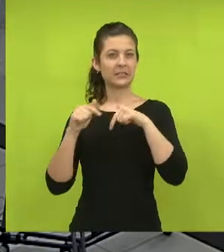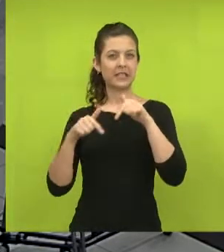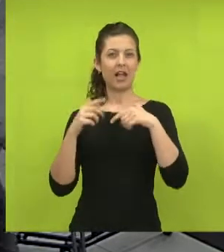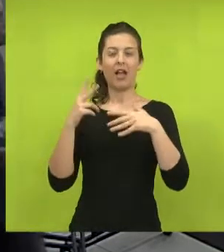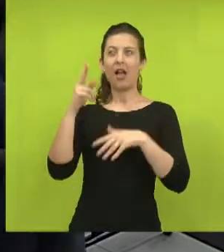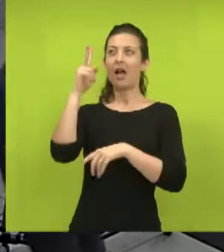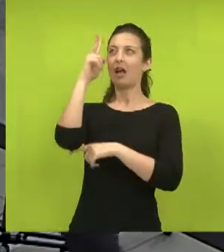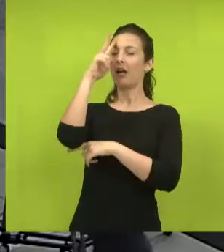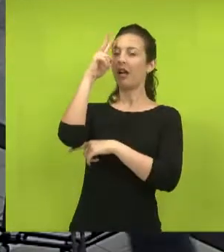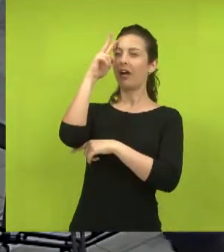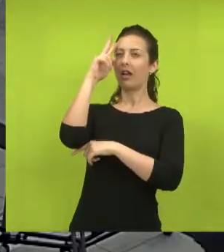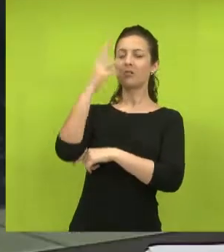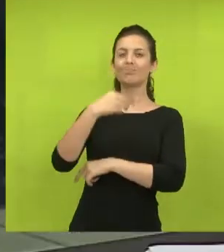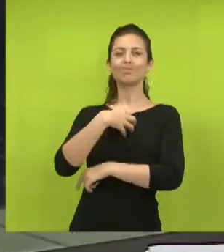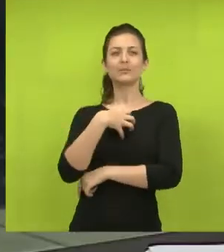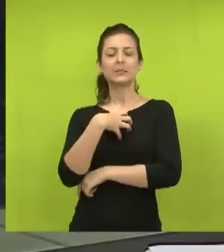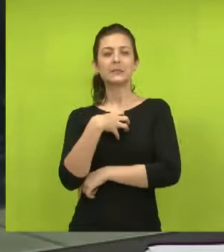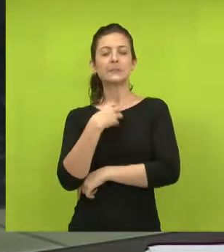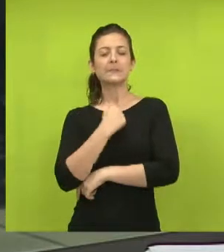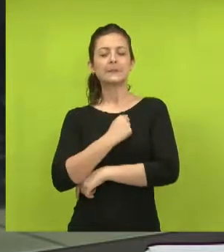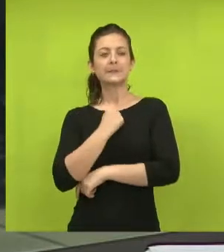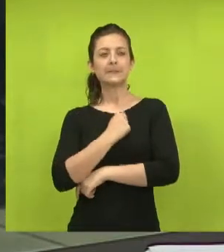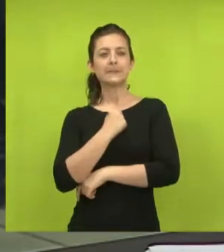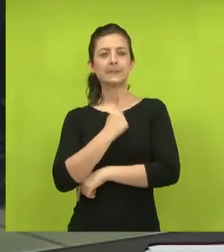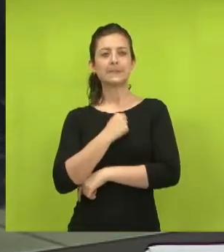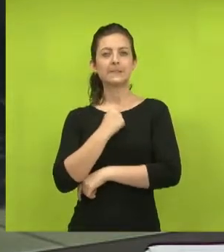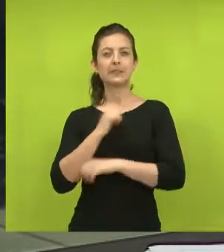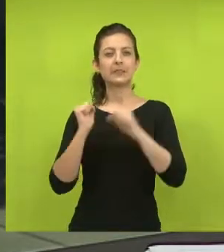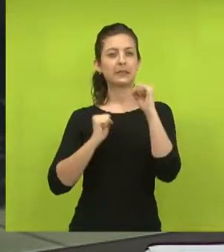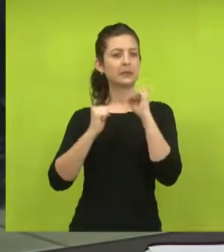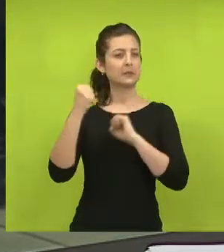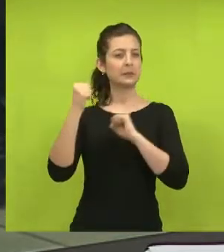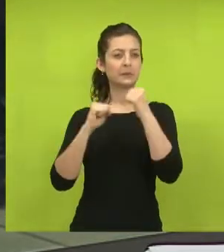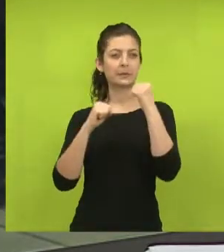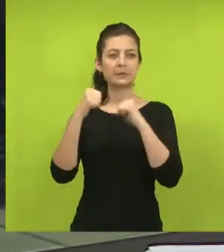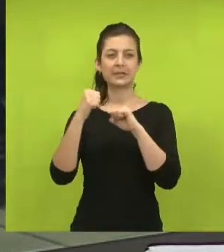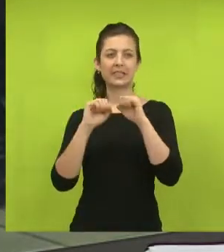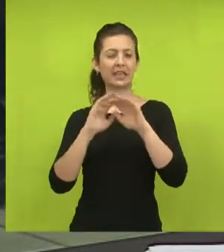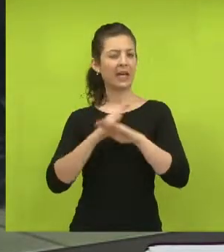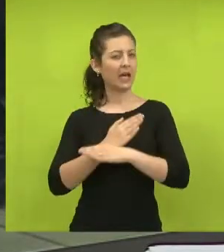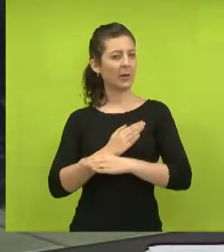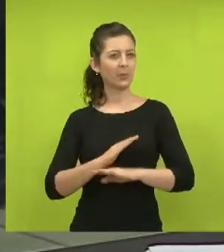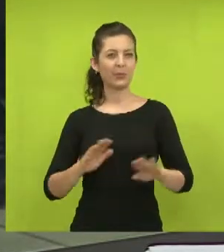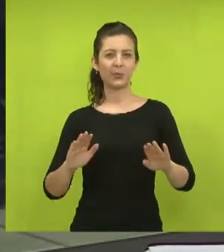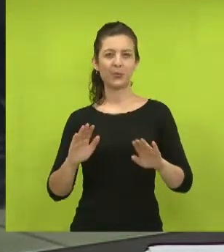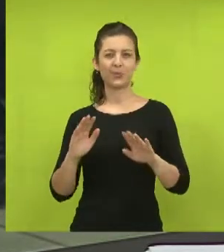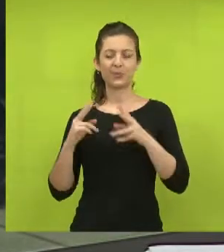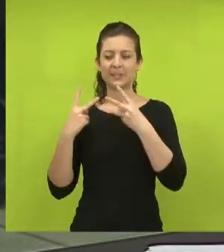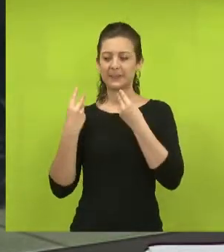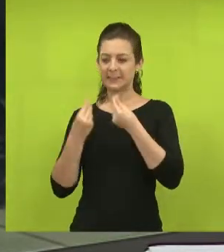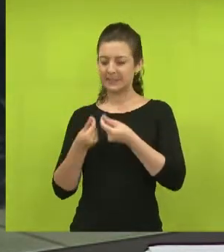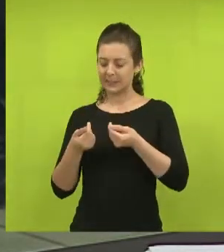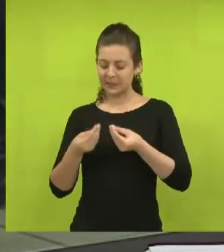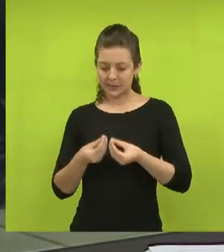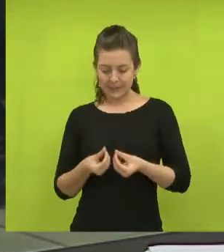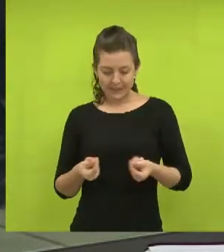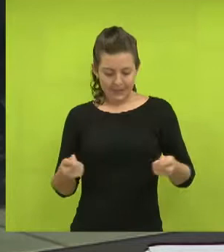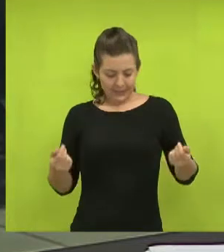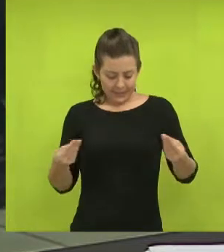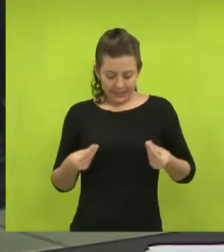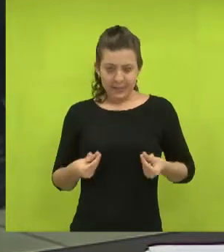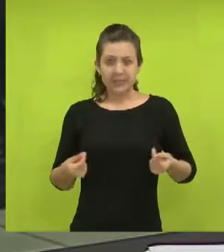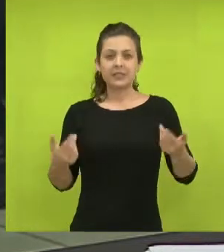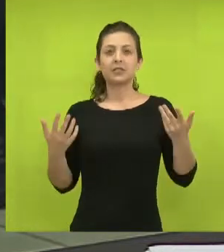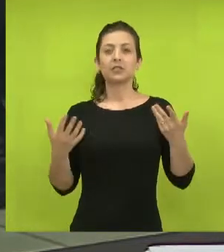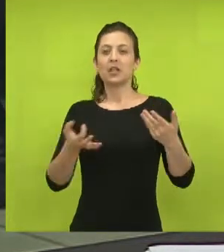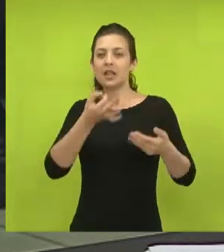gente sente falta disso. Isso acabou também nas empresas. Infelizmente, os valores vão se perdendo. Mas, Lucimar, não